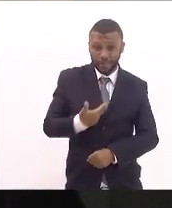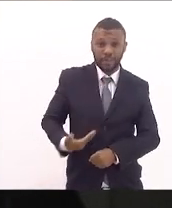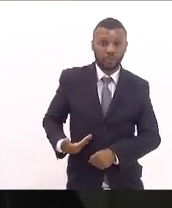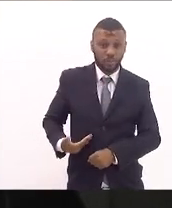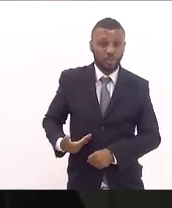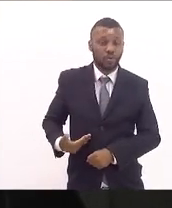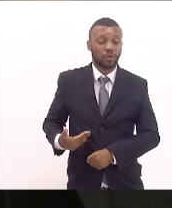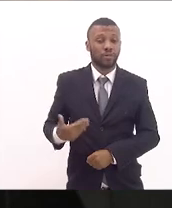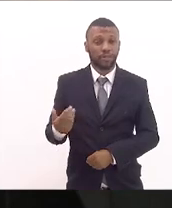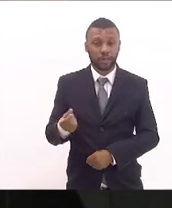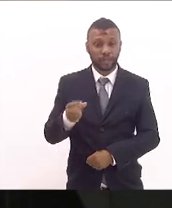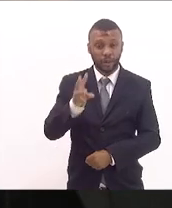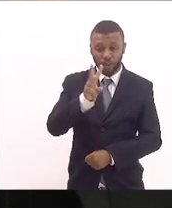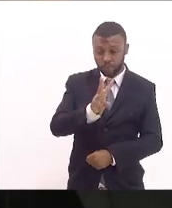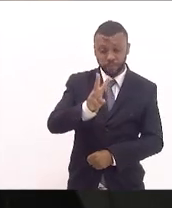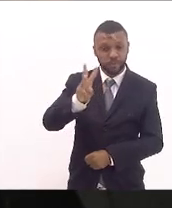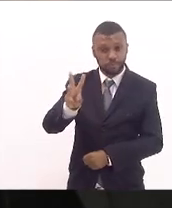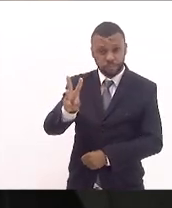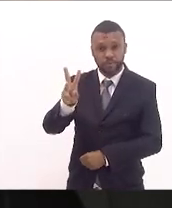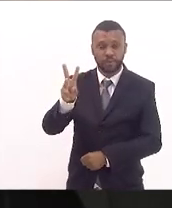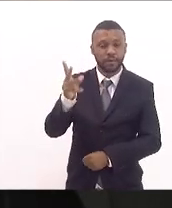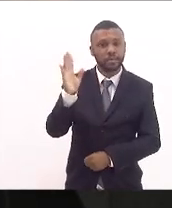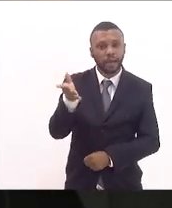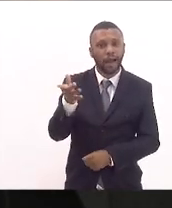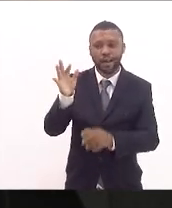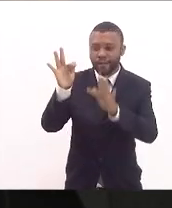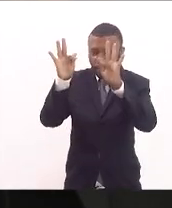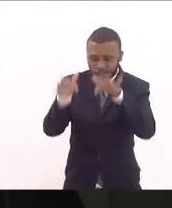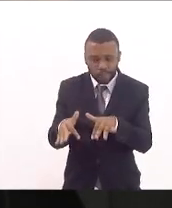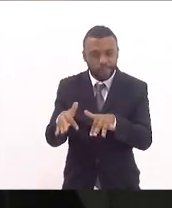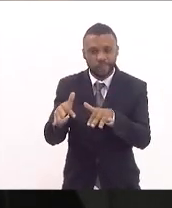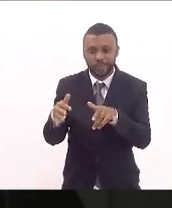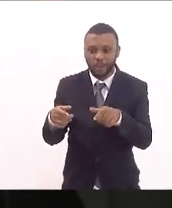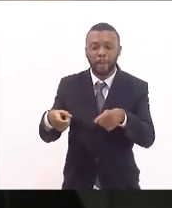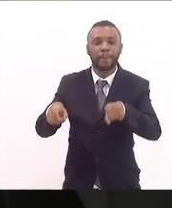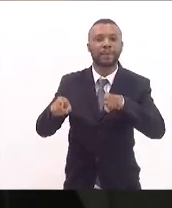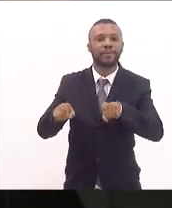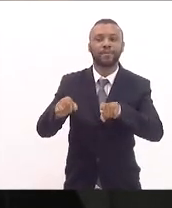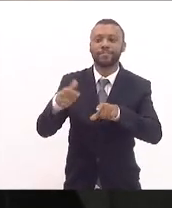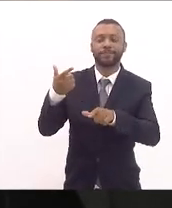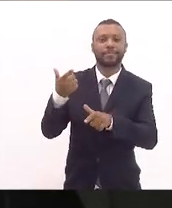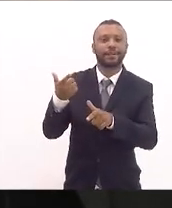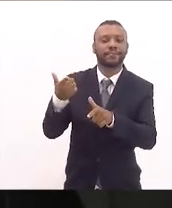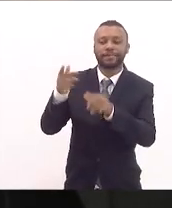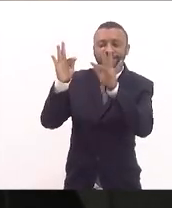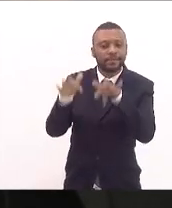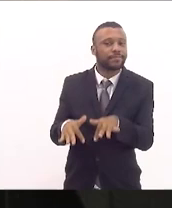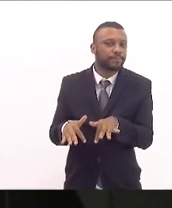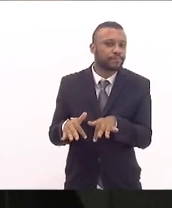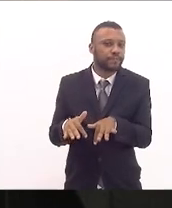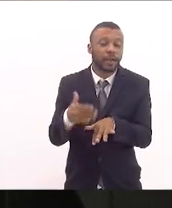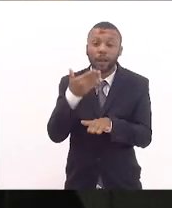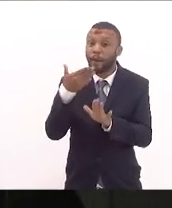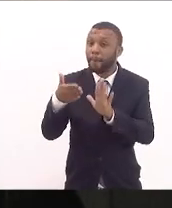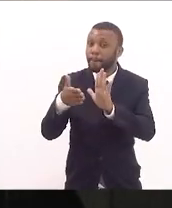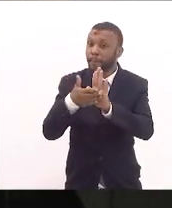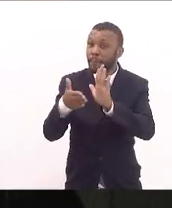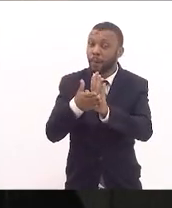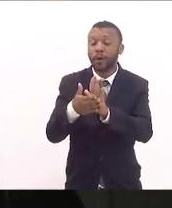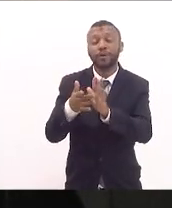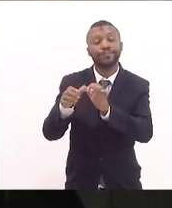plantão Wilson Vilson que já acabou o plantão do mesmo propôs um reajuste do piso